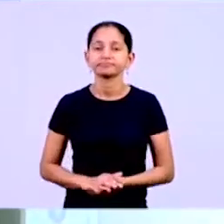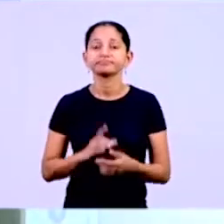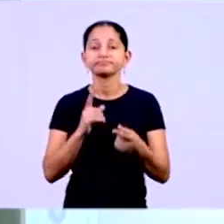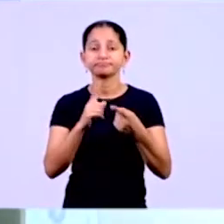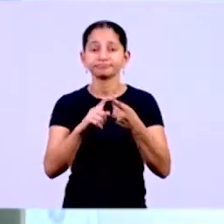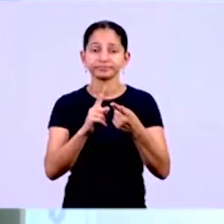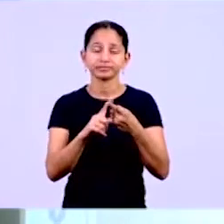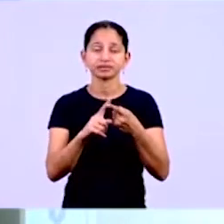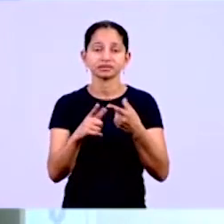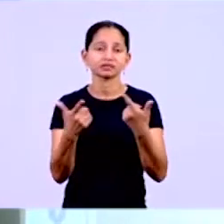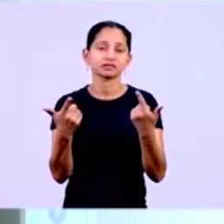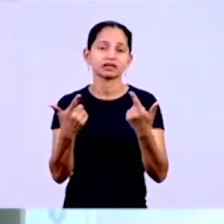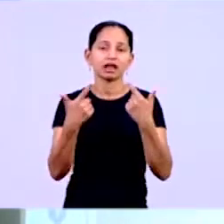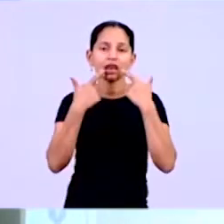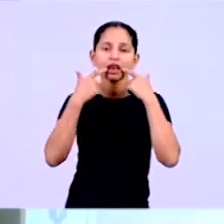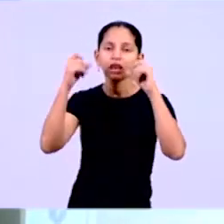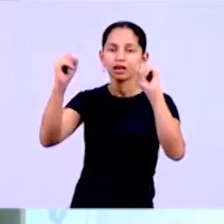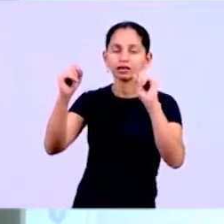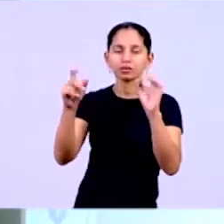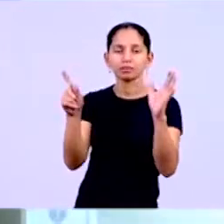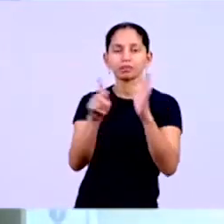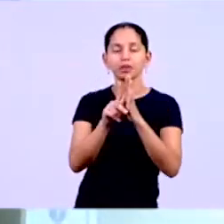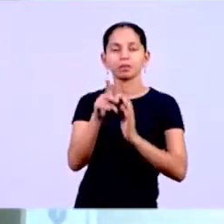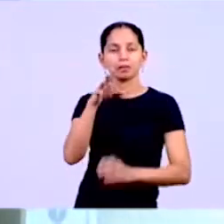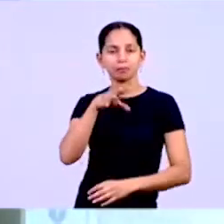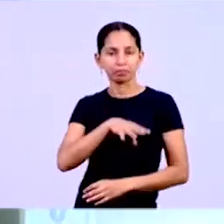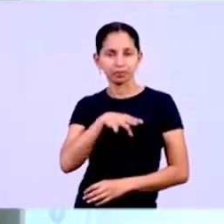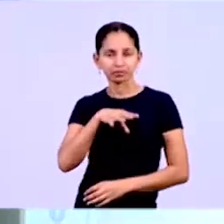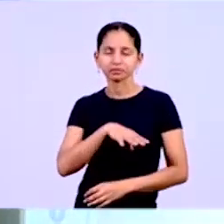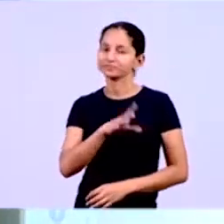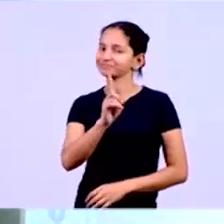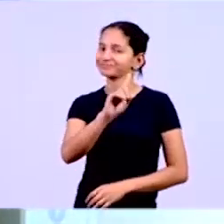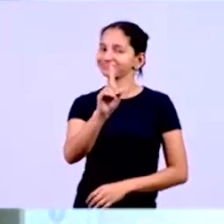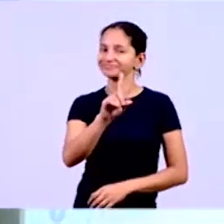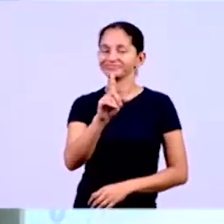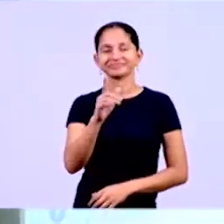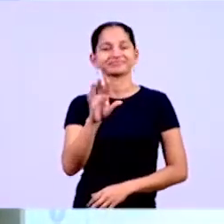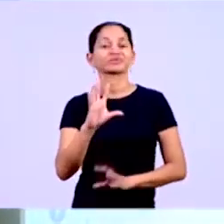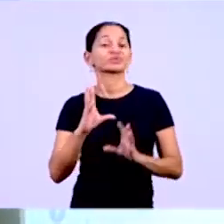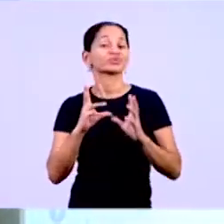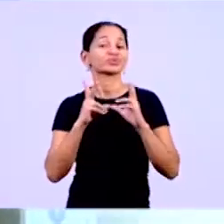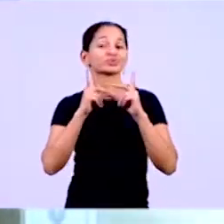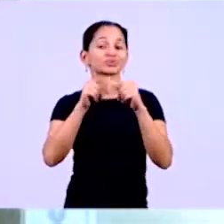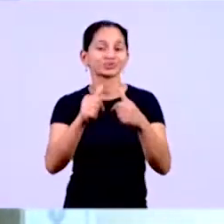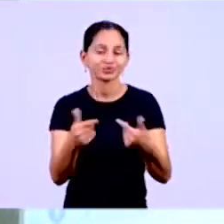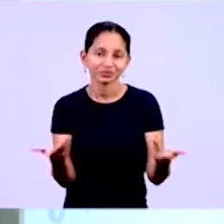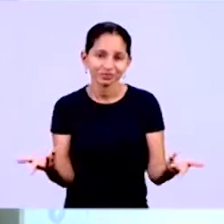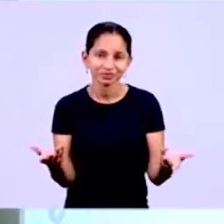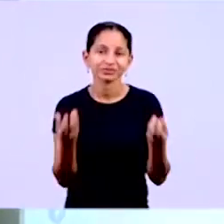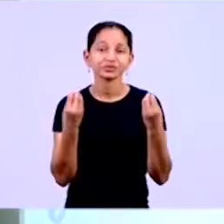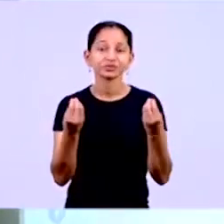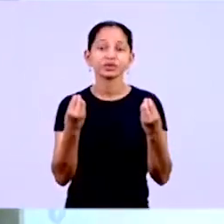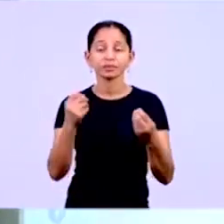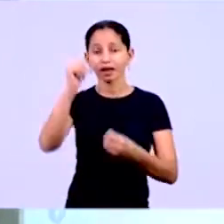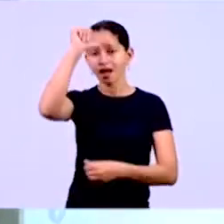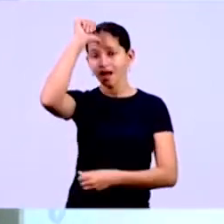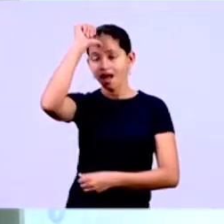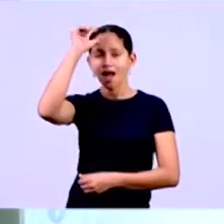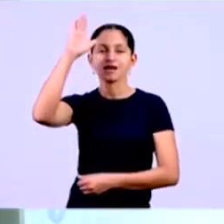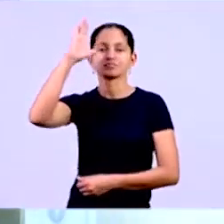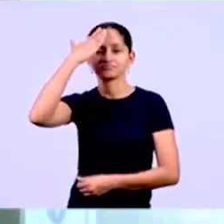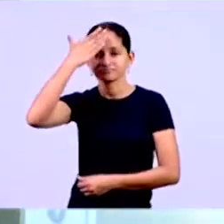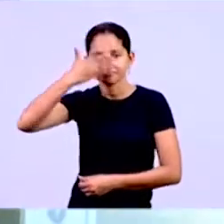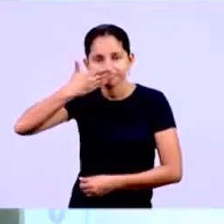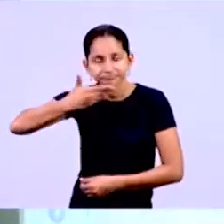Nós não temos só a língua ocidental, não é só a língua portuguesa. Vamos colocar todos os caracteres da língua árabe, né?